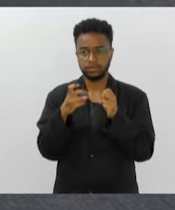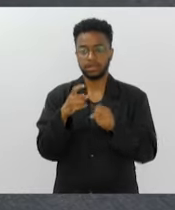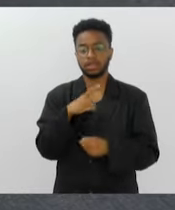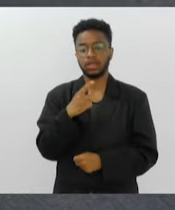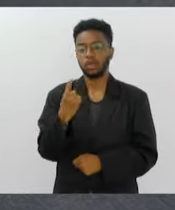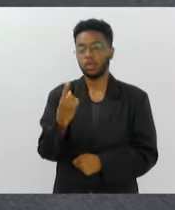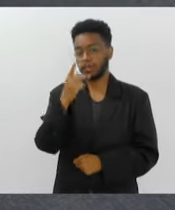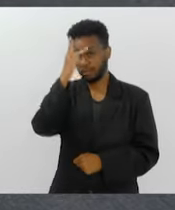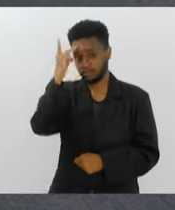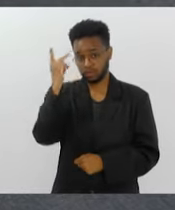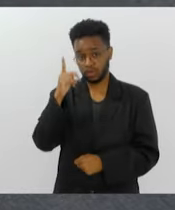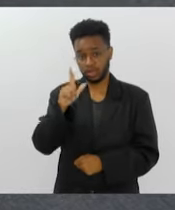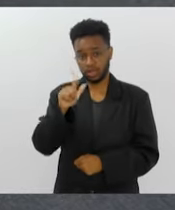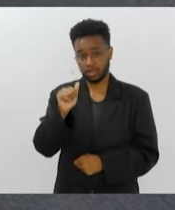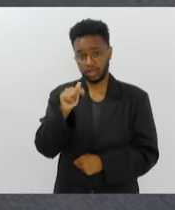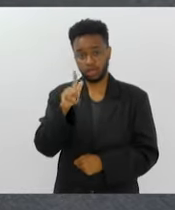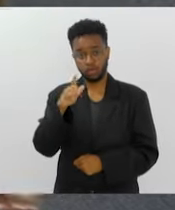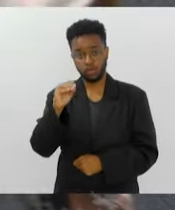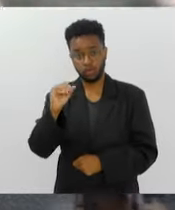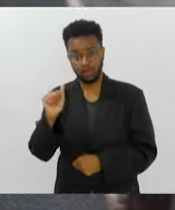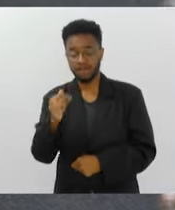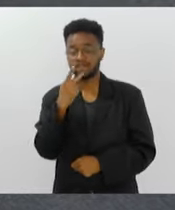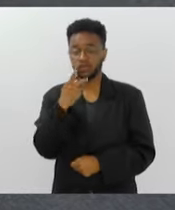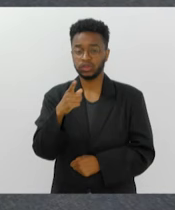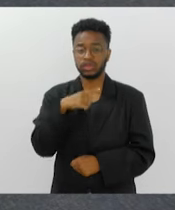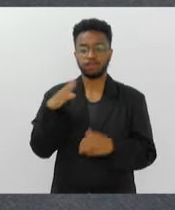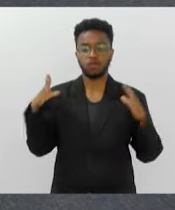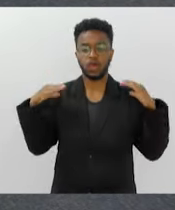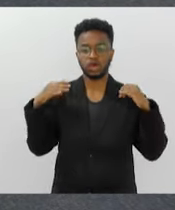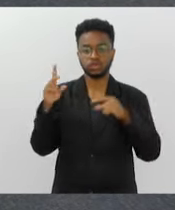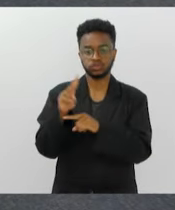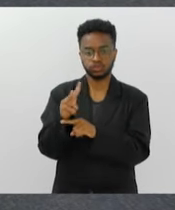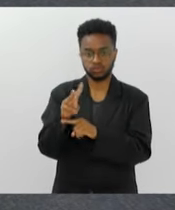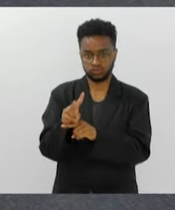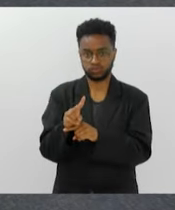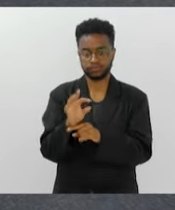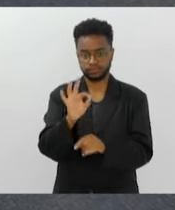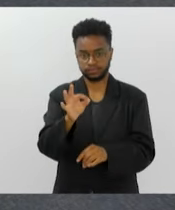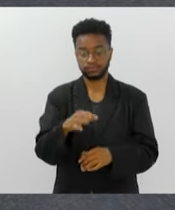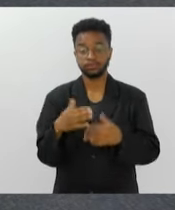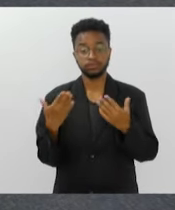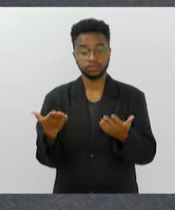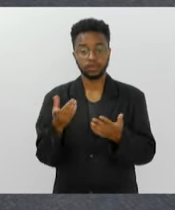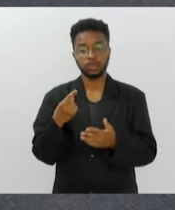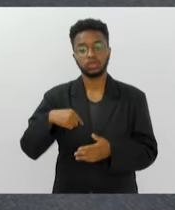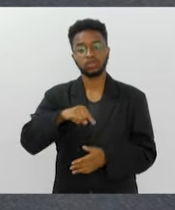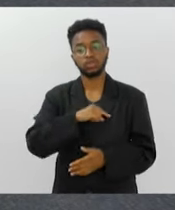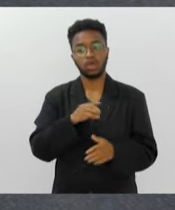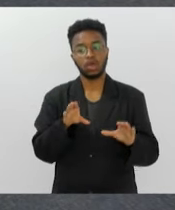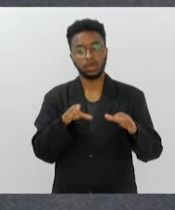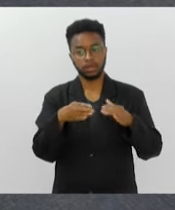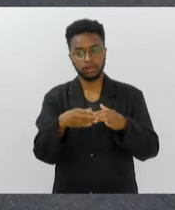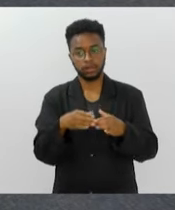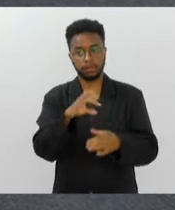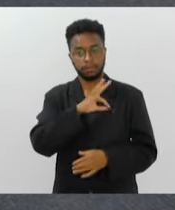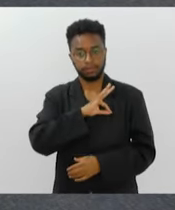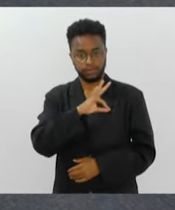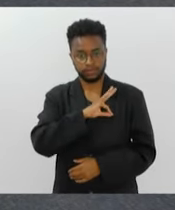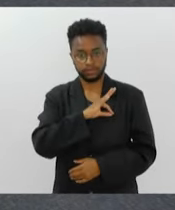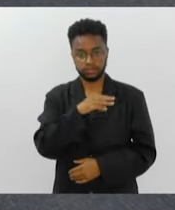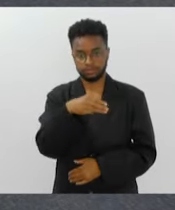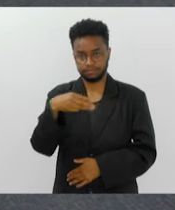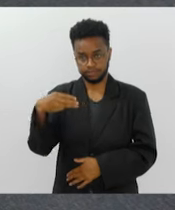da Lagoa falando que foi um anjo que estava ali para protegê-lo Então a nossa Corporação policial Polícia